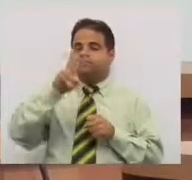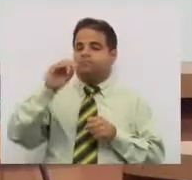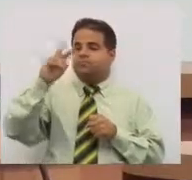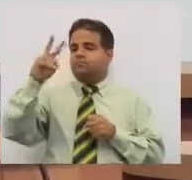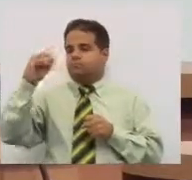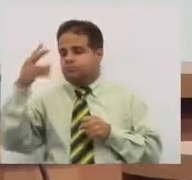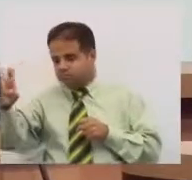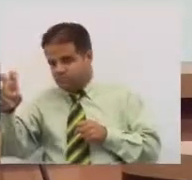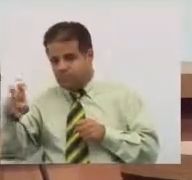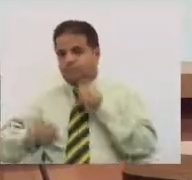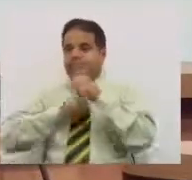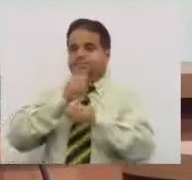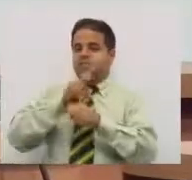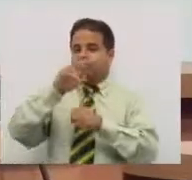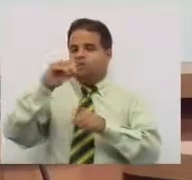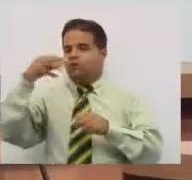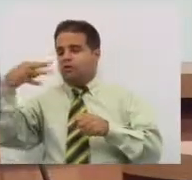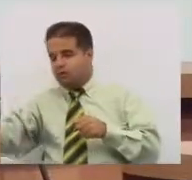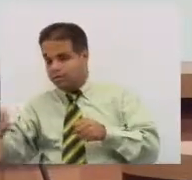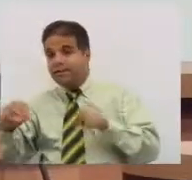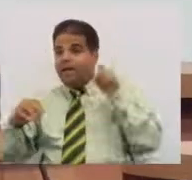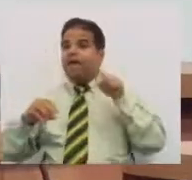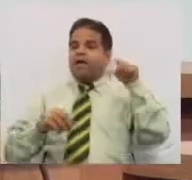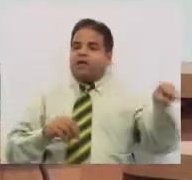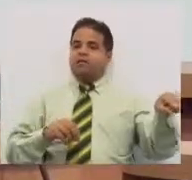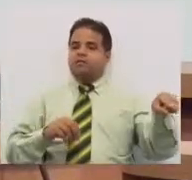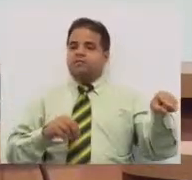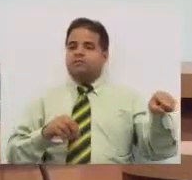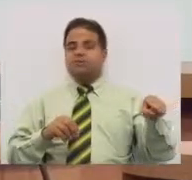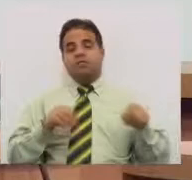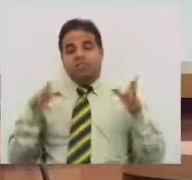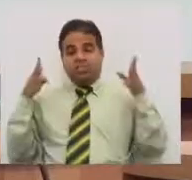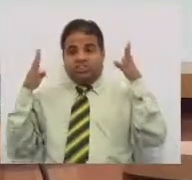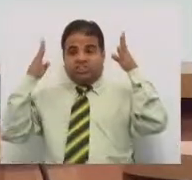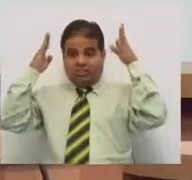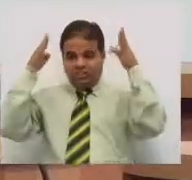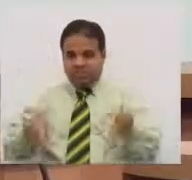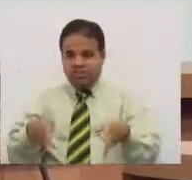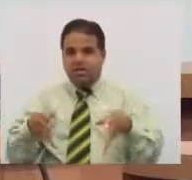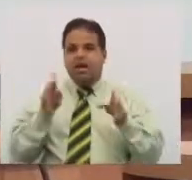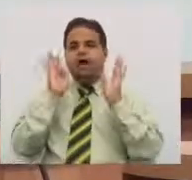2025, 2030 é essa, né? Ou seja, já chega aqui,